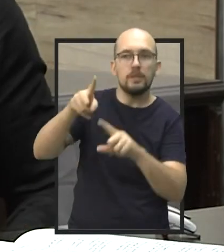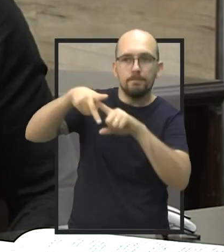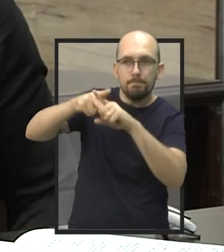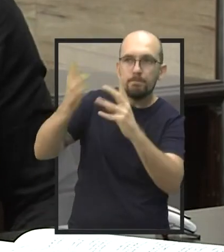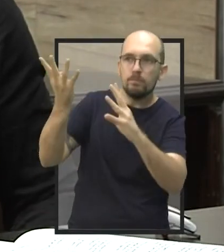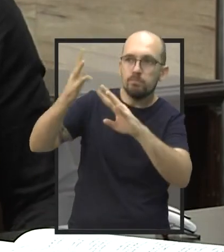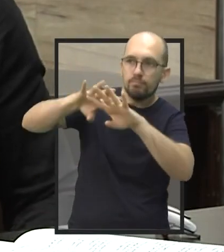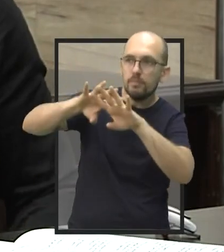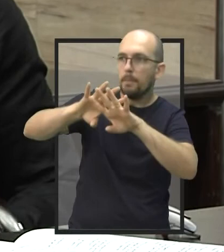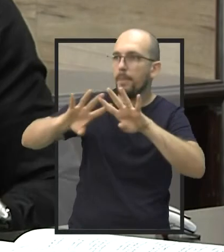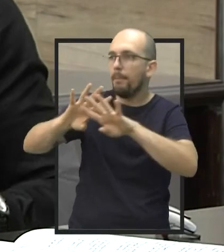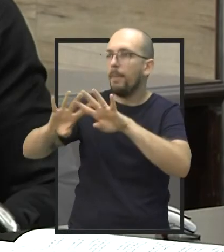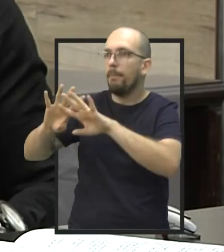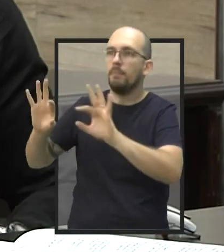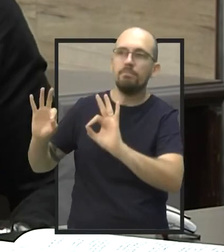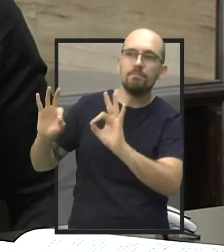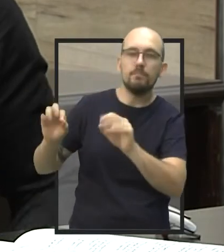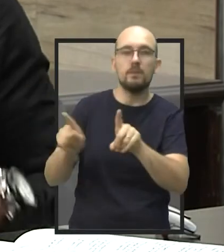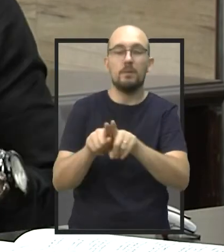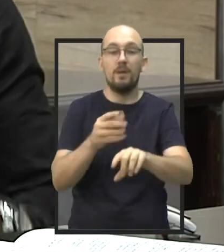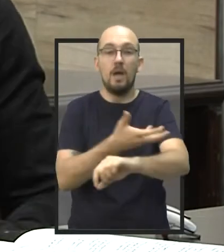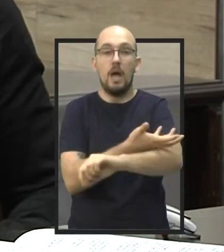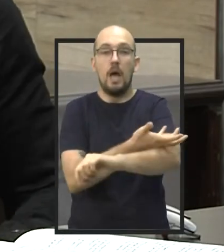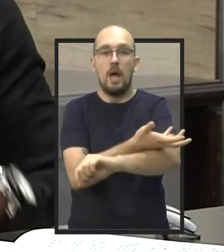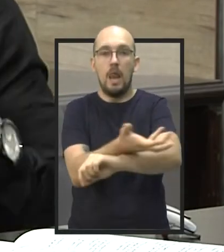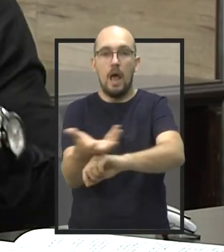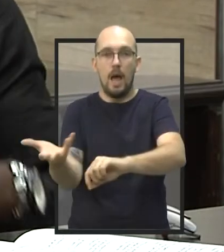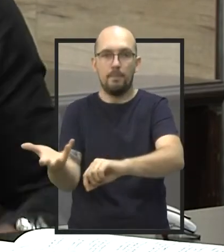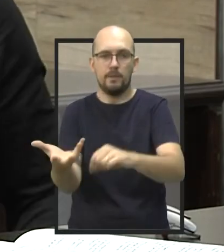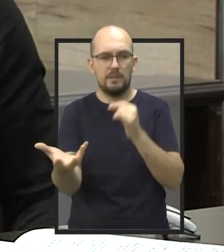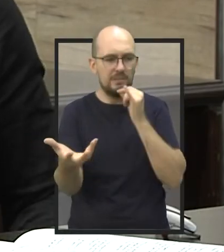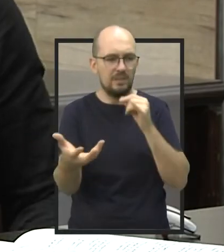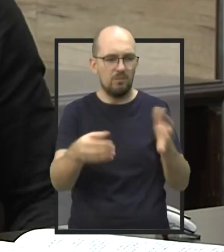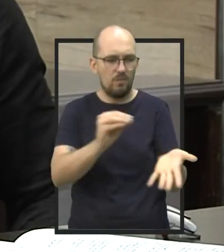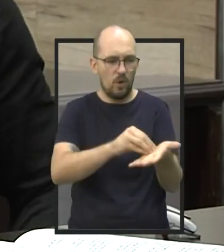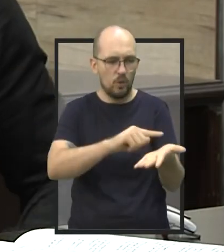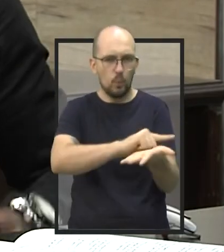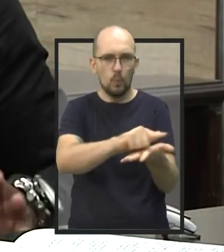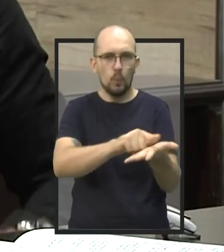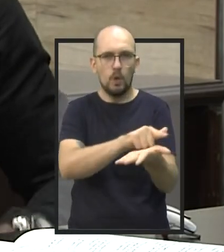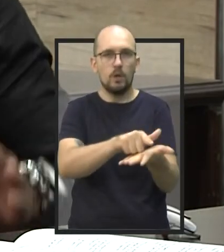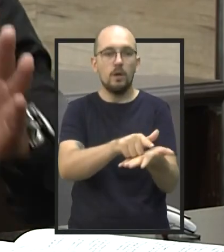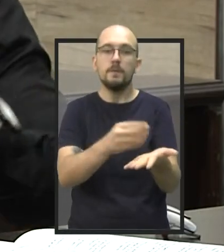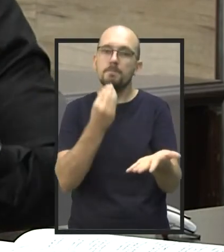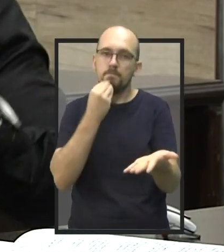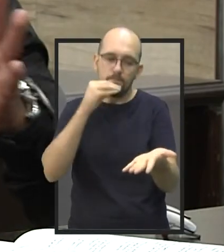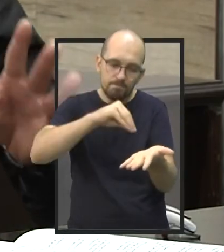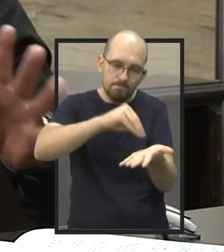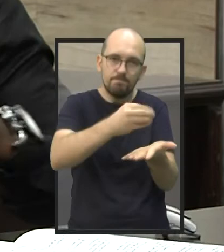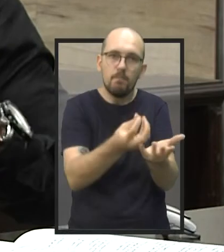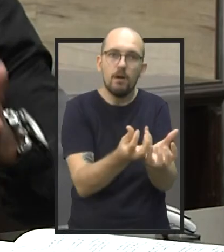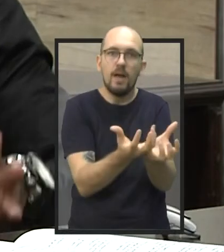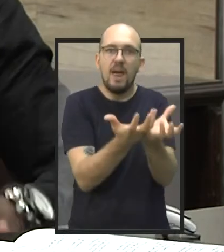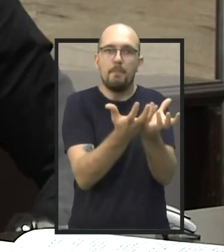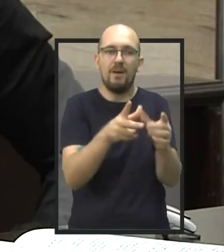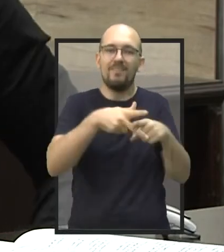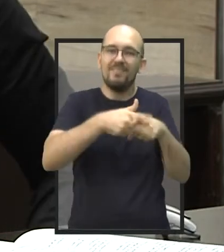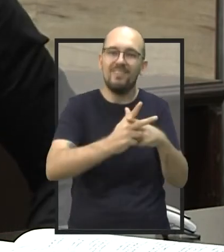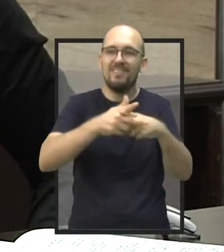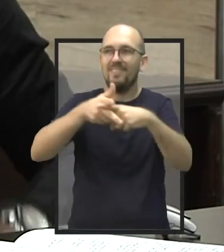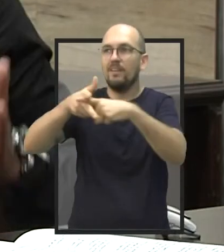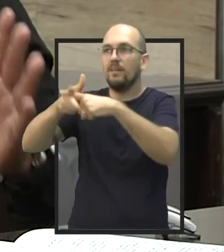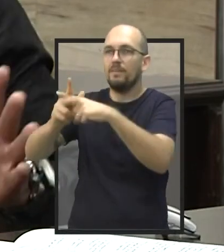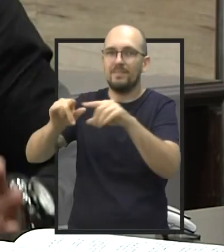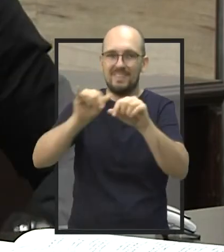um campo que às vezes precisa de uma grama, uma quadra que precisa reformar um banheiro, levantar uma parede, consertar uma trave. Eu acho que